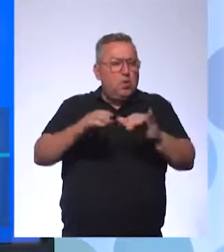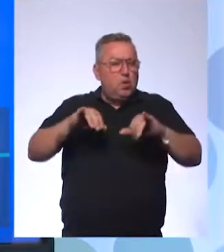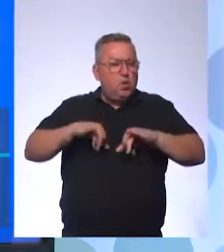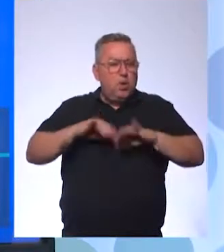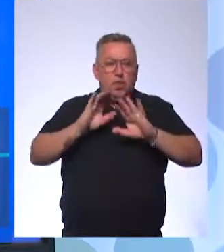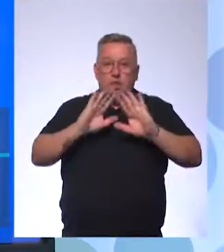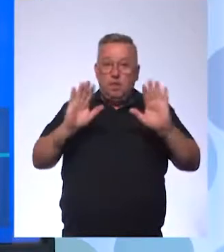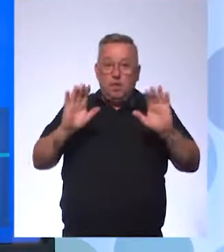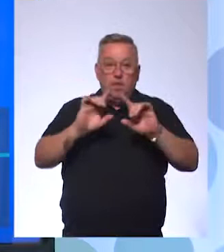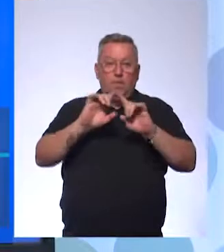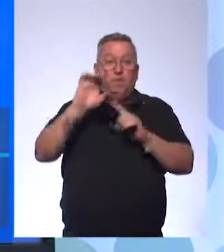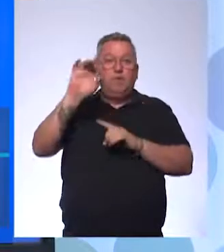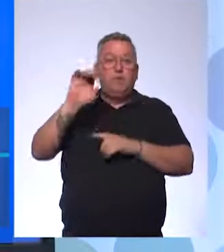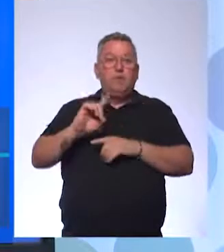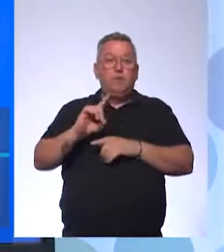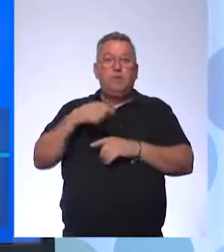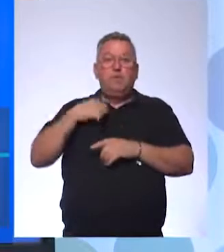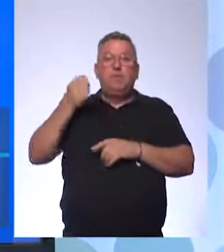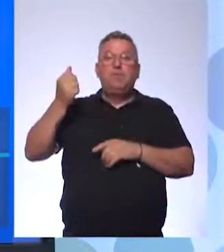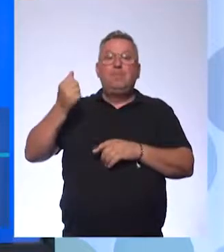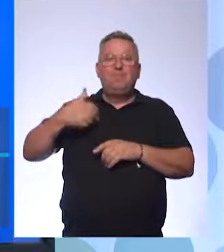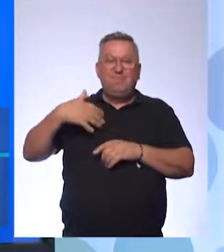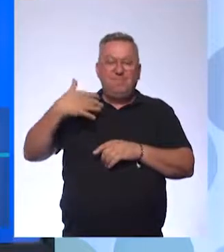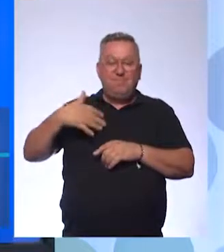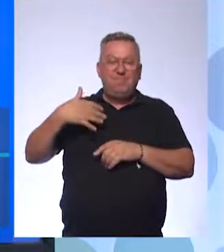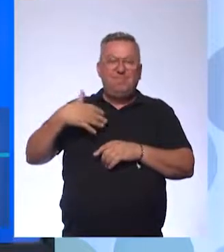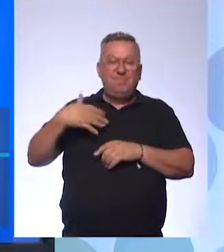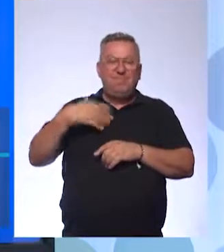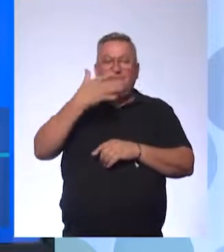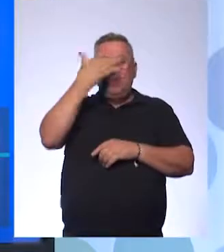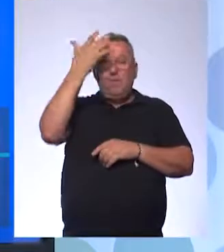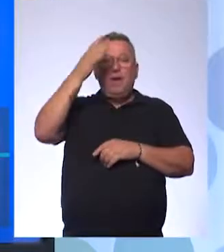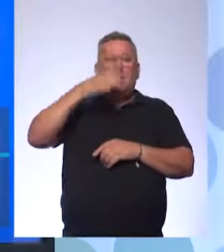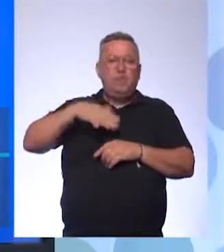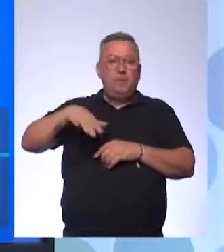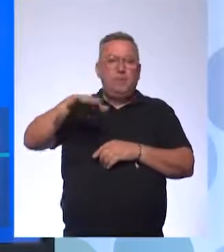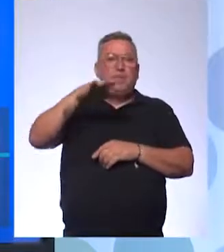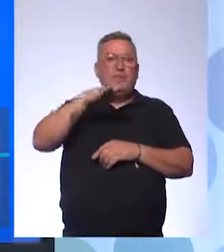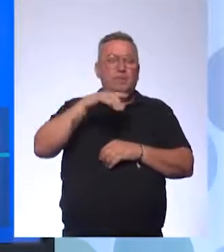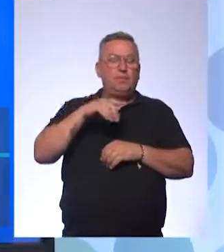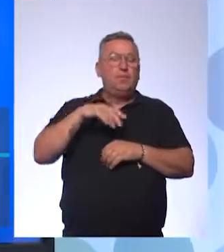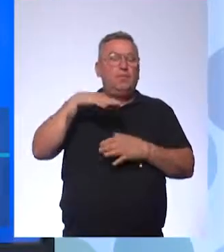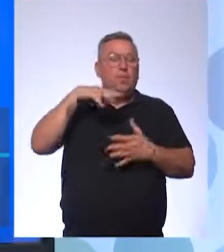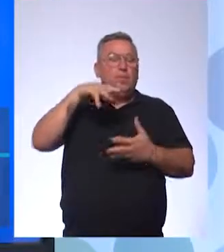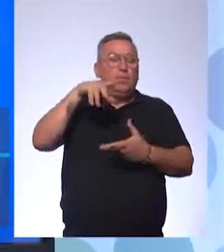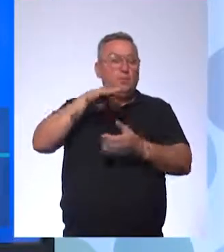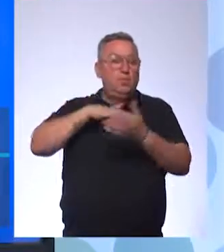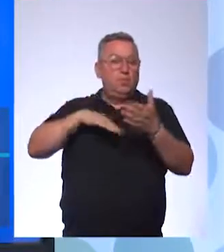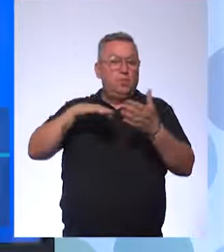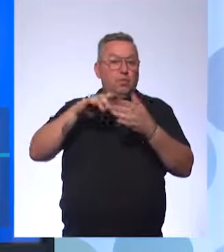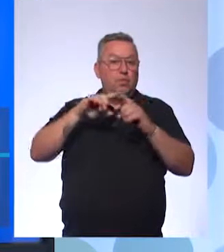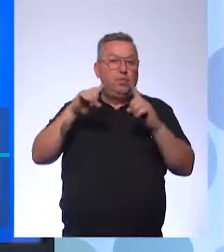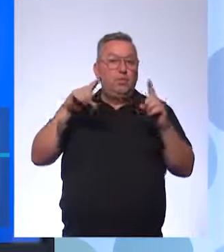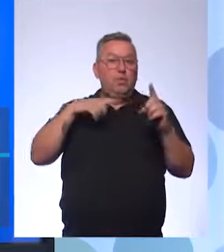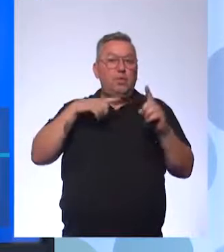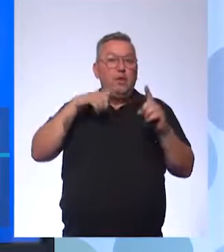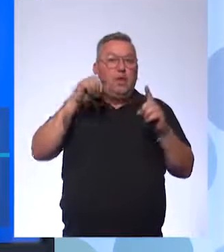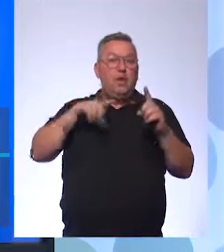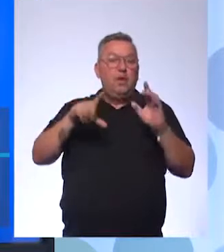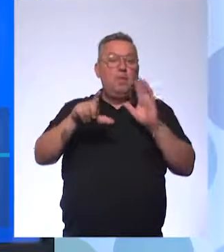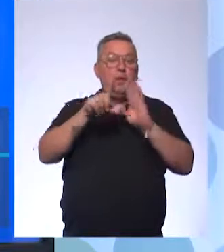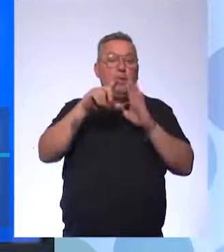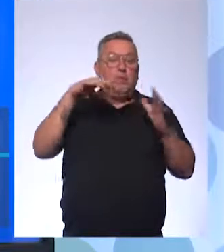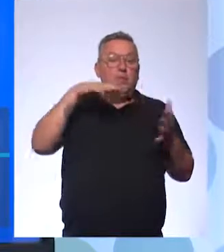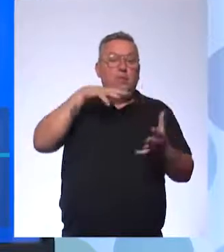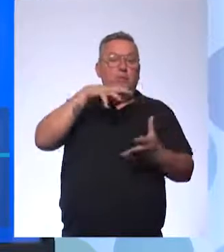que foram muito caros para a humanidade e por essa razão eles são universais, porque